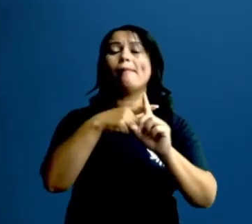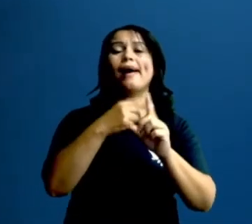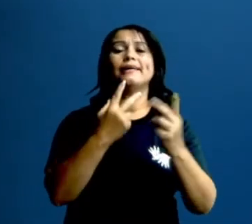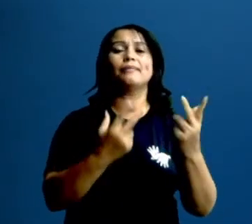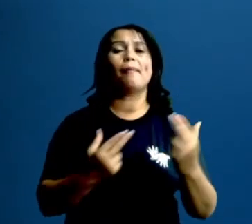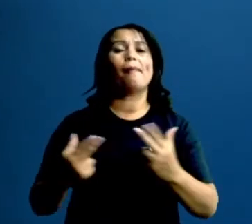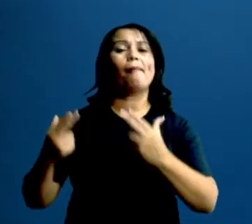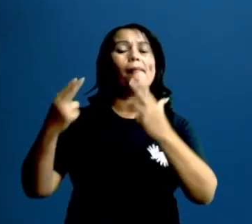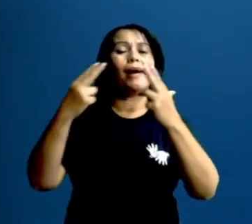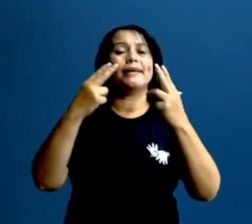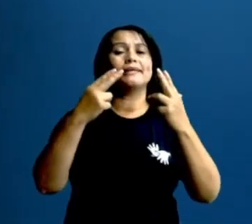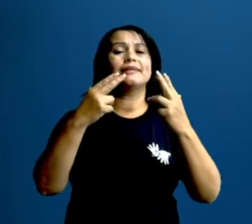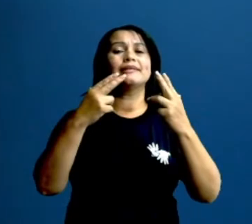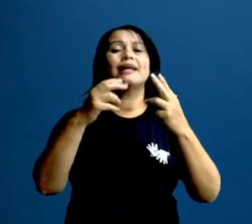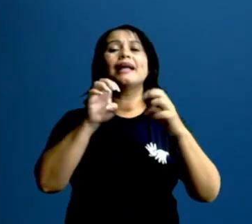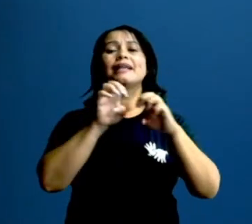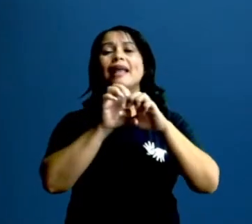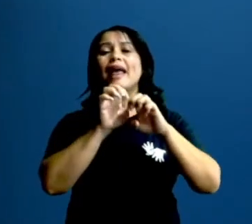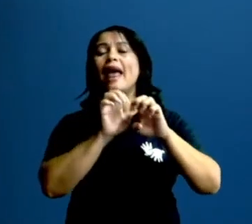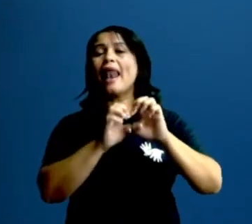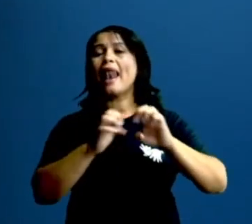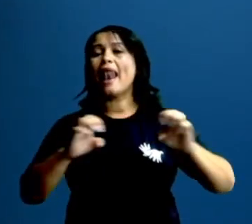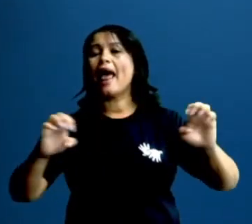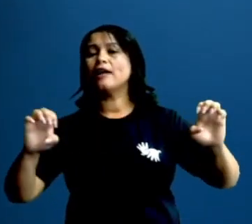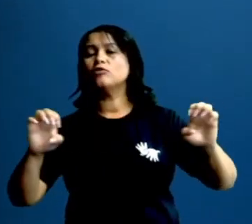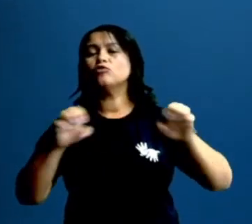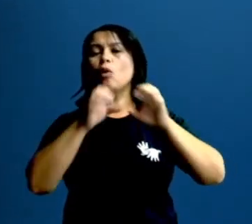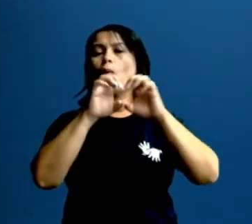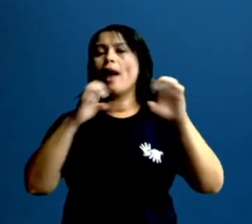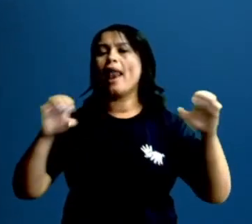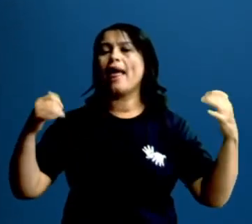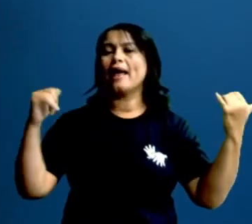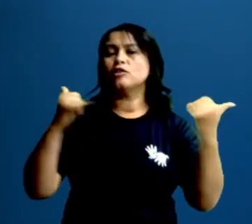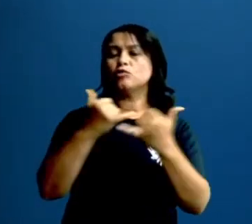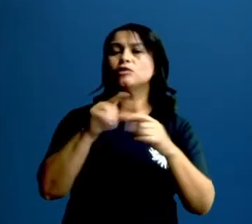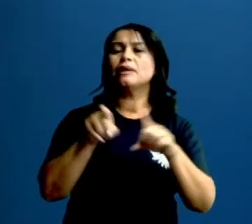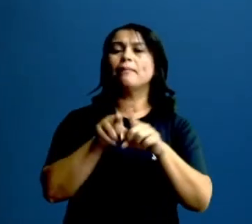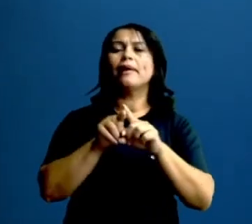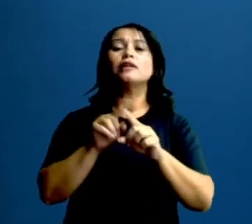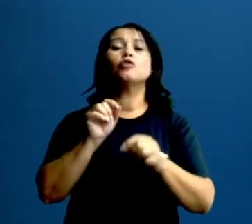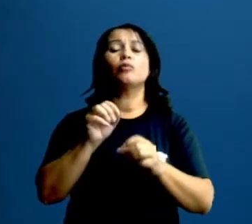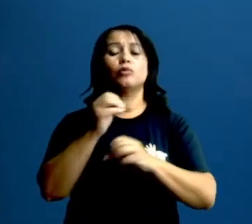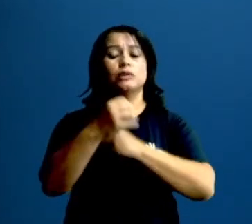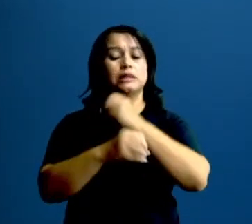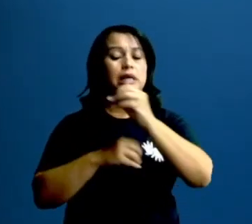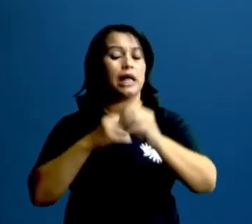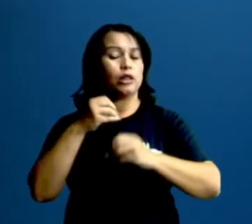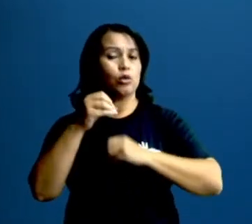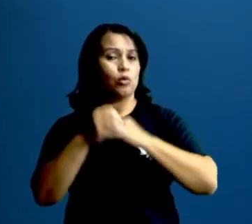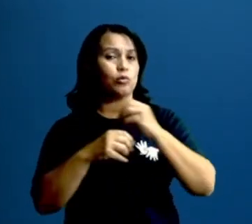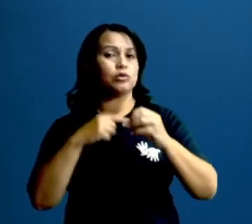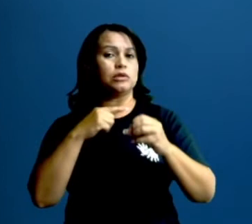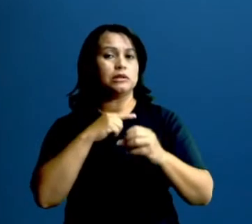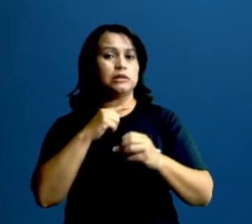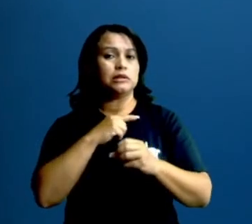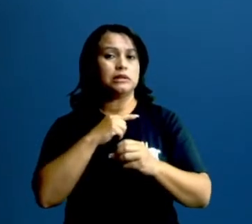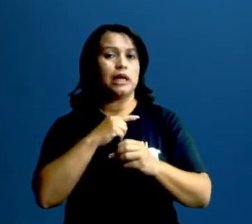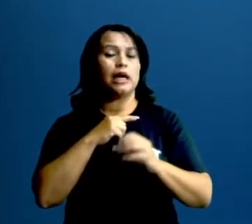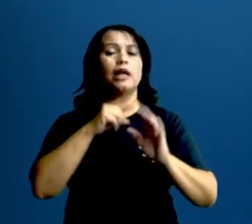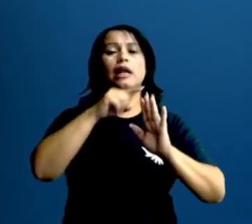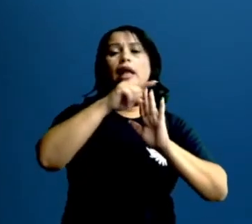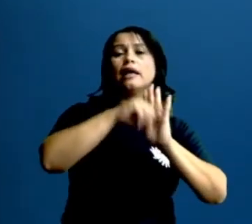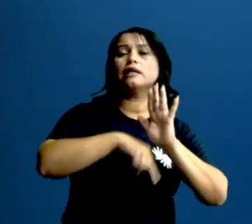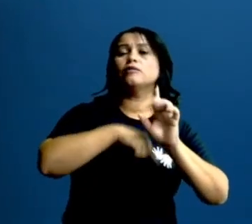de elétrons entre esses átomos, tá certo? Portanto, os átomos, eles possuem componentes